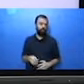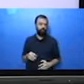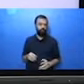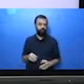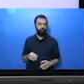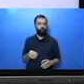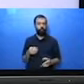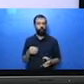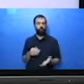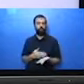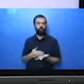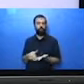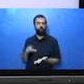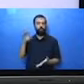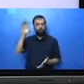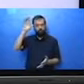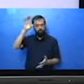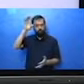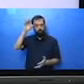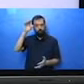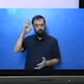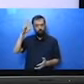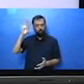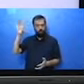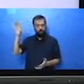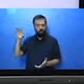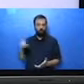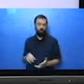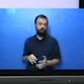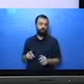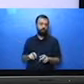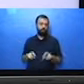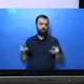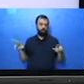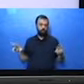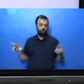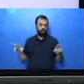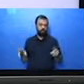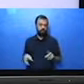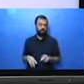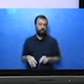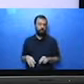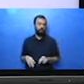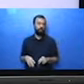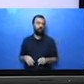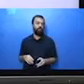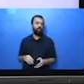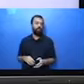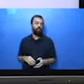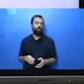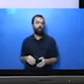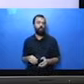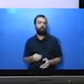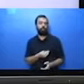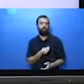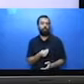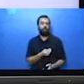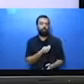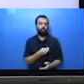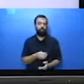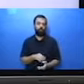forma diferente. E as pessoas curaram. E na ausência de gente que vivia de